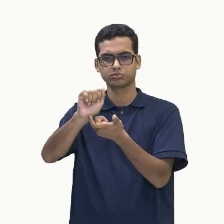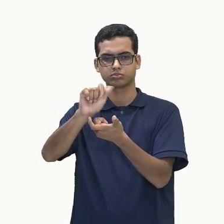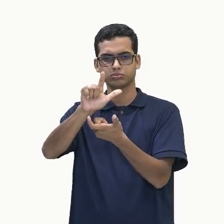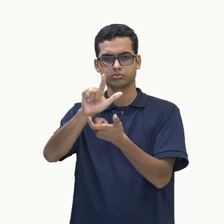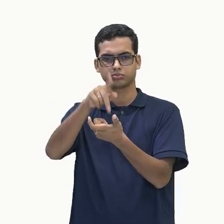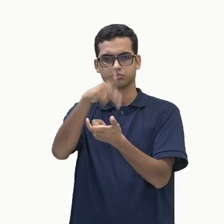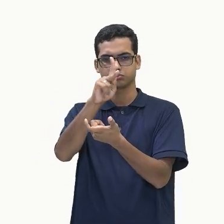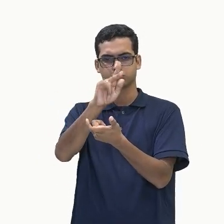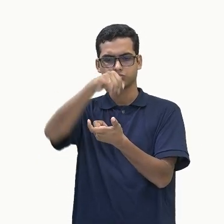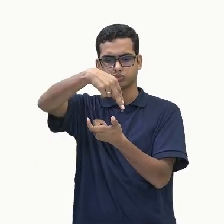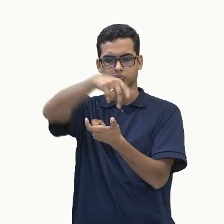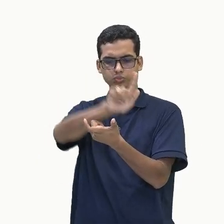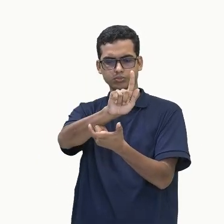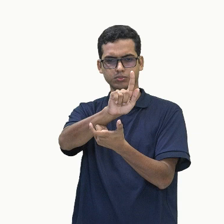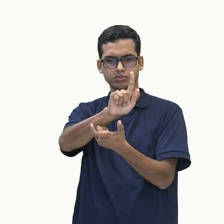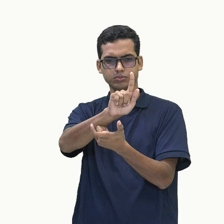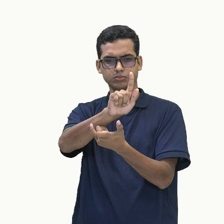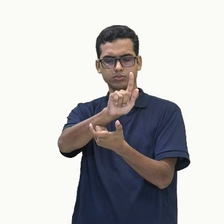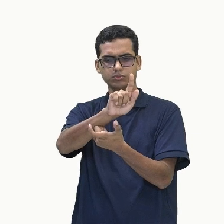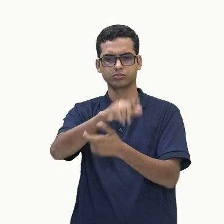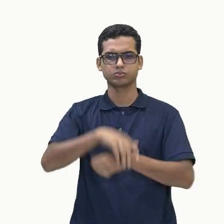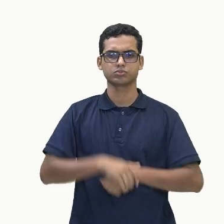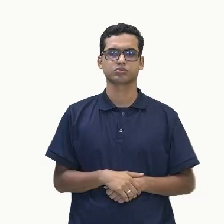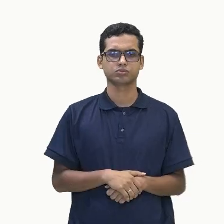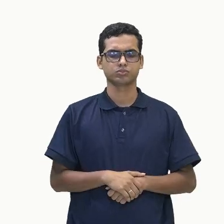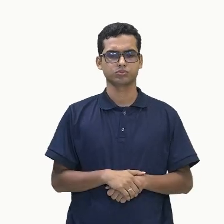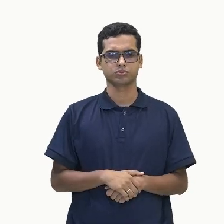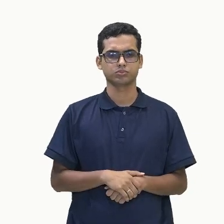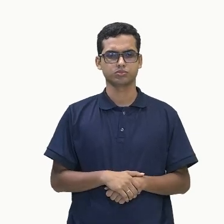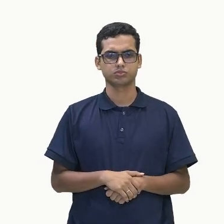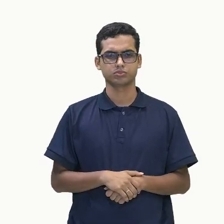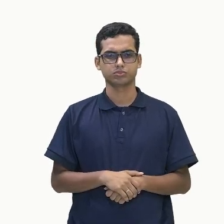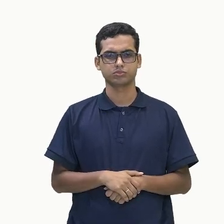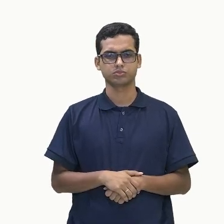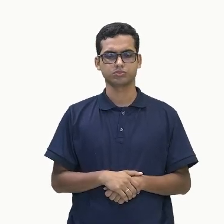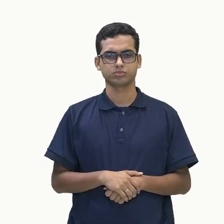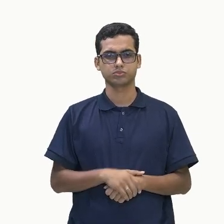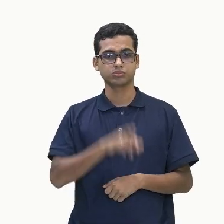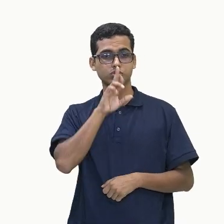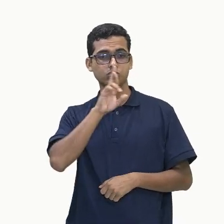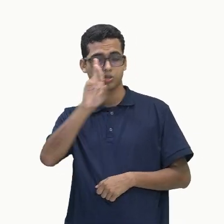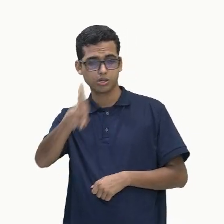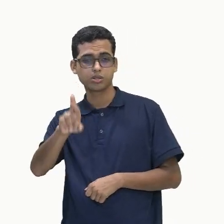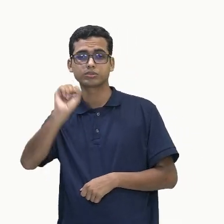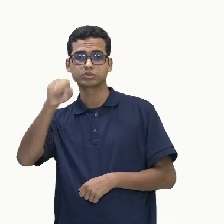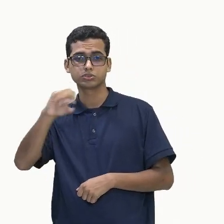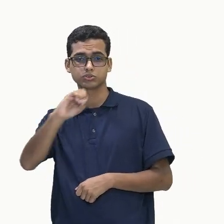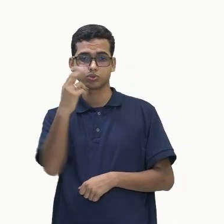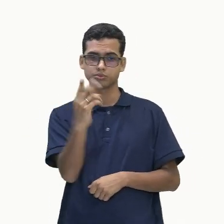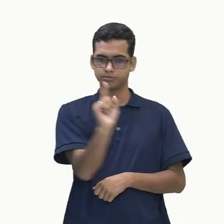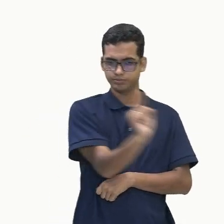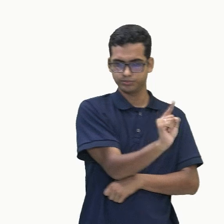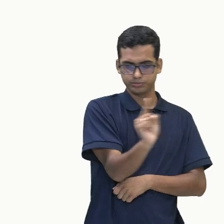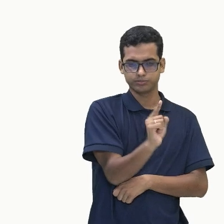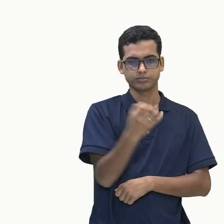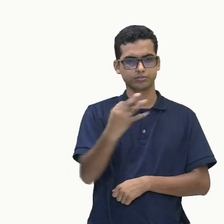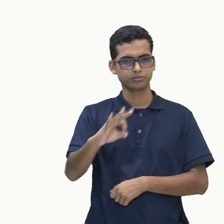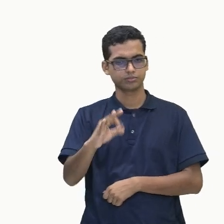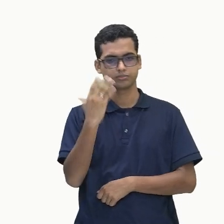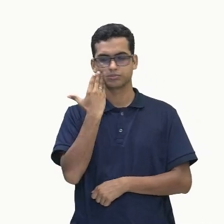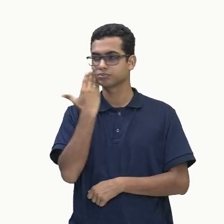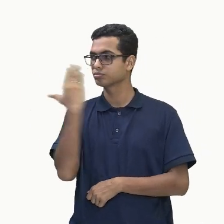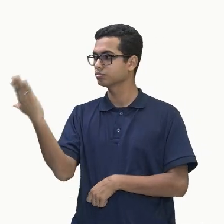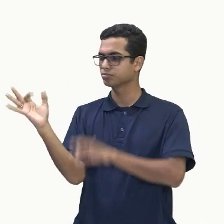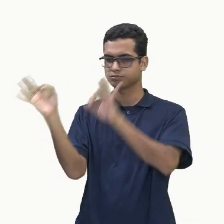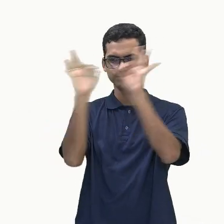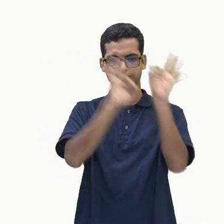sobre o que? Eu não posso responder com yes ou no. Eu falo aqui, ó. They are talking about the movie.